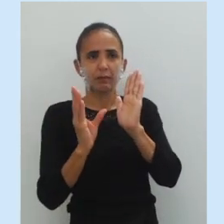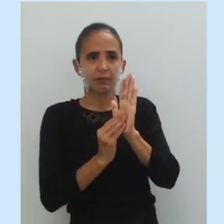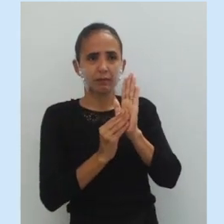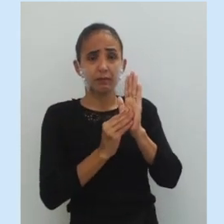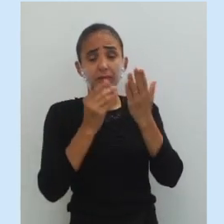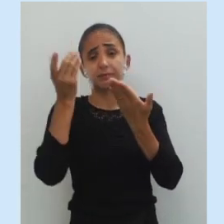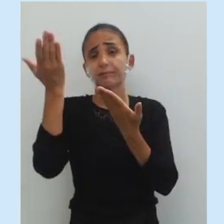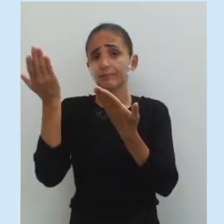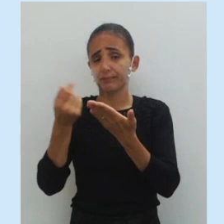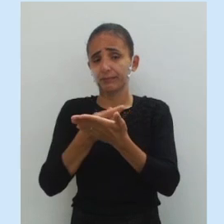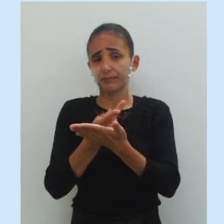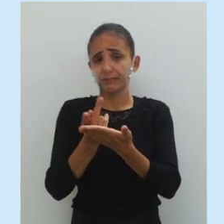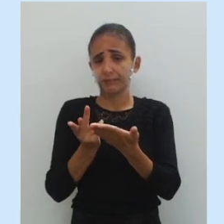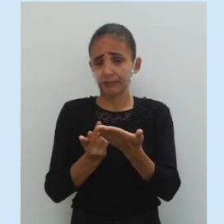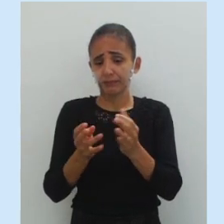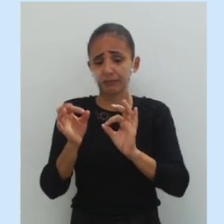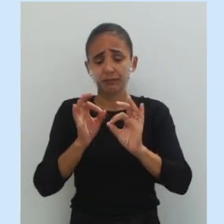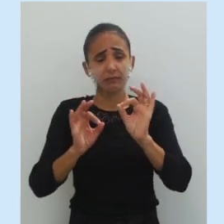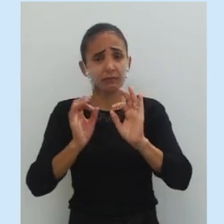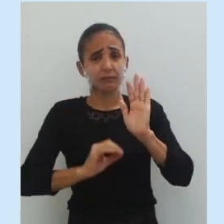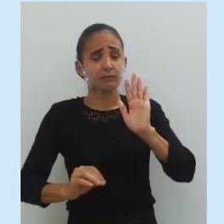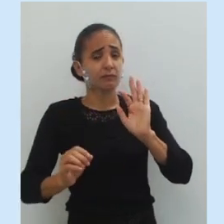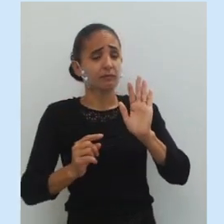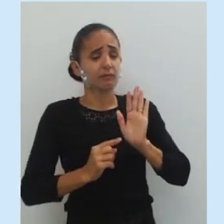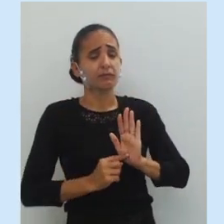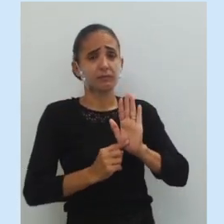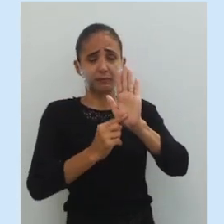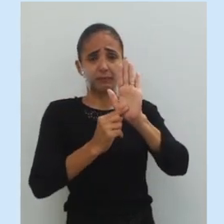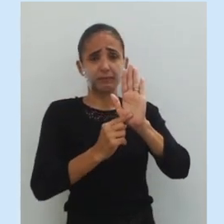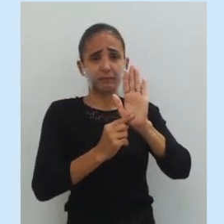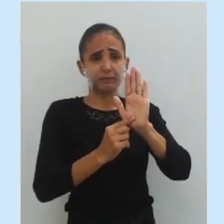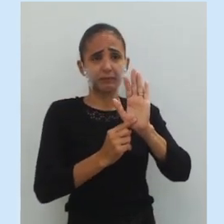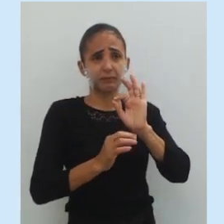Houses, ele pode ser definida como